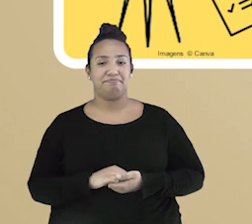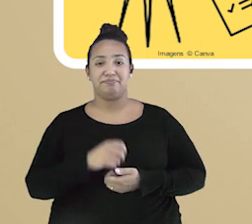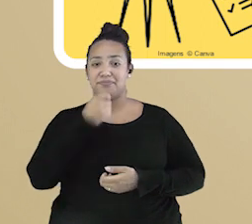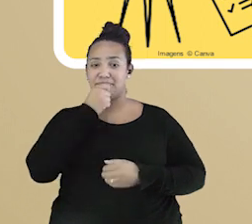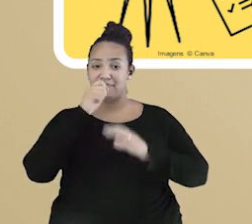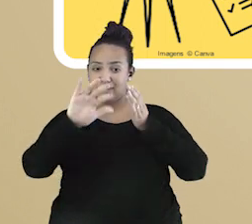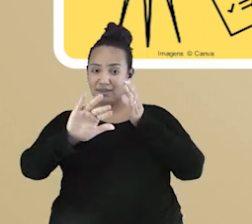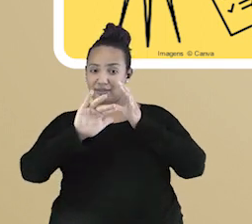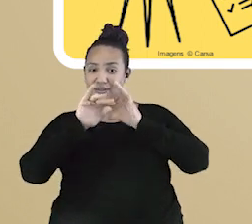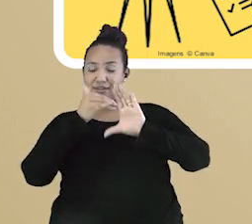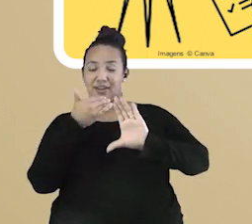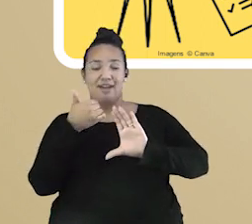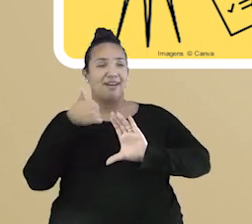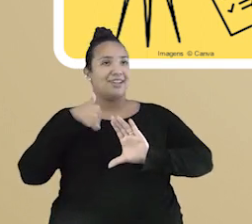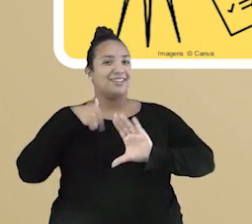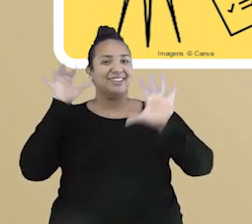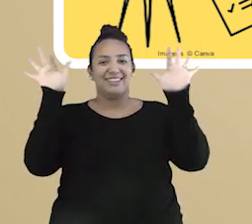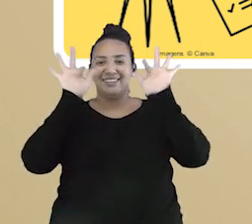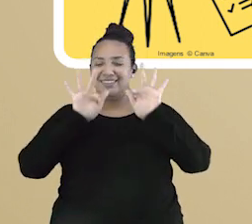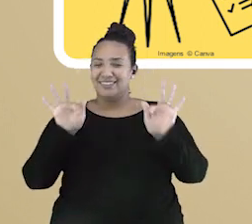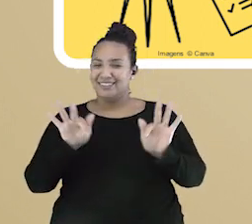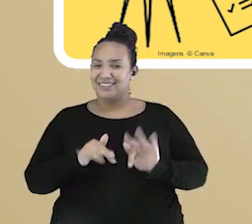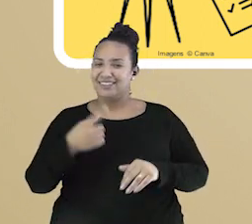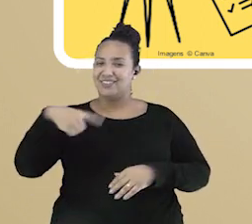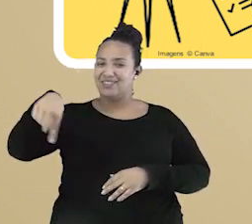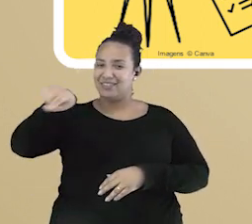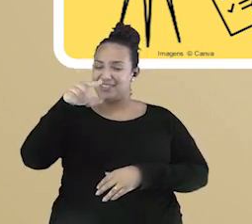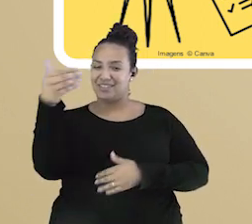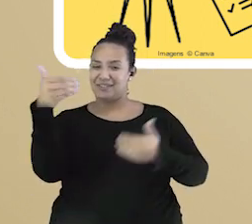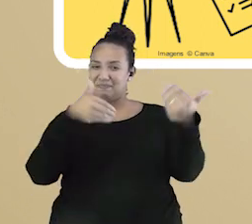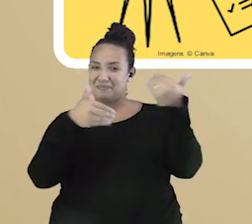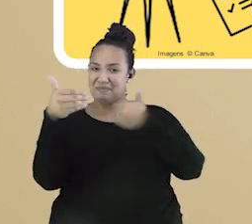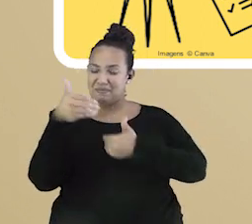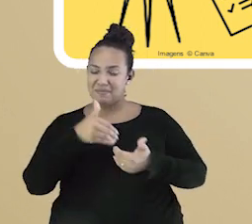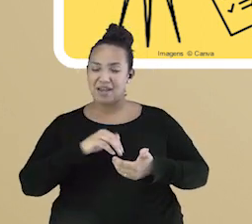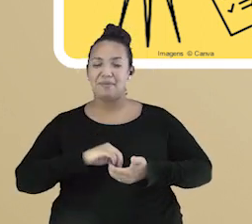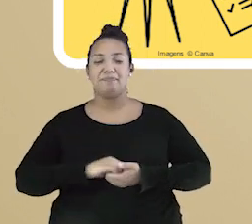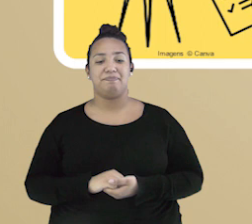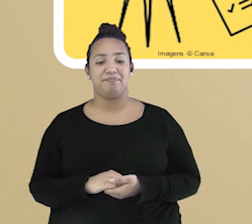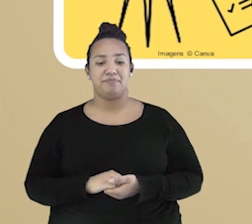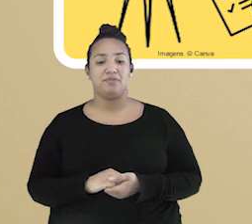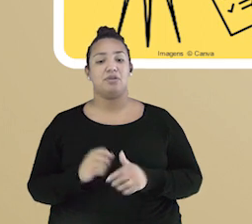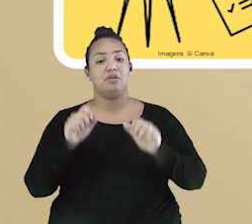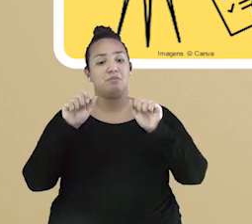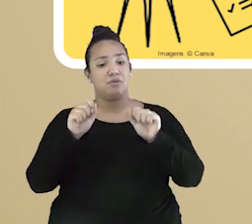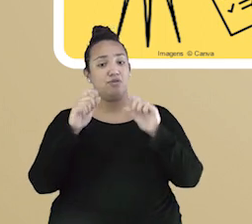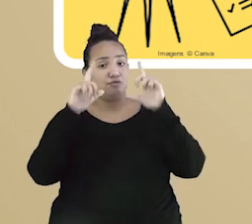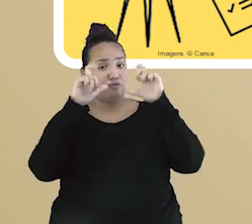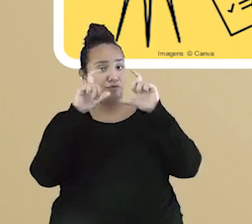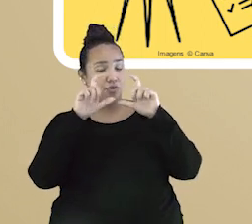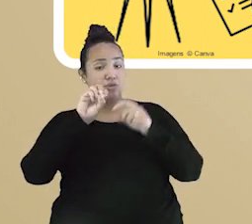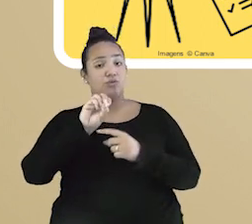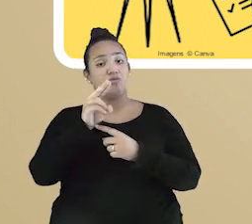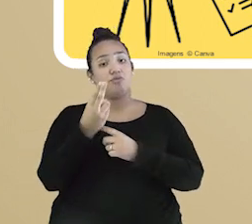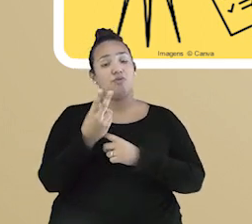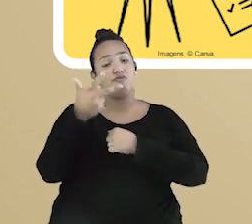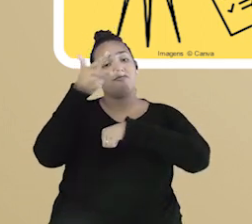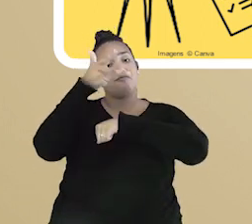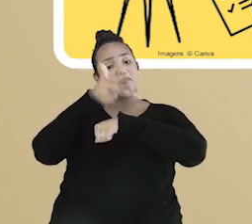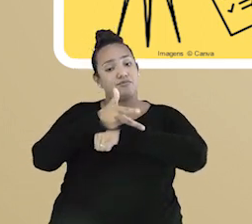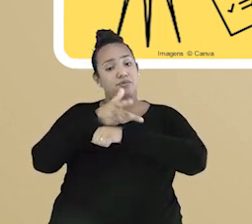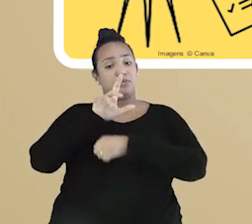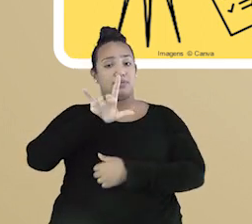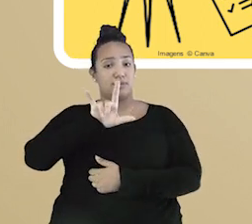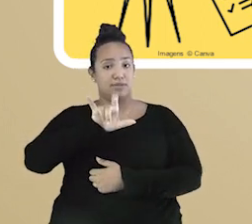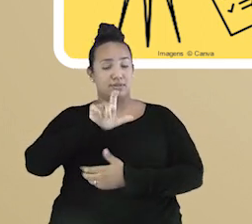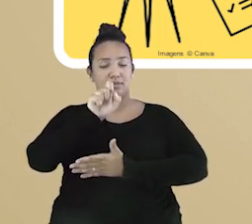entrevista. Ficamos muito felizes com a sua participação. É só enviar uma foto ou vídeo da sua entrevista para o